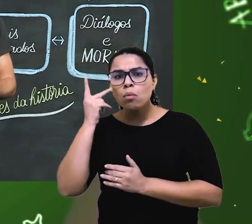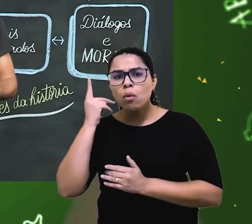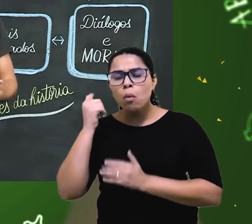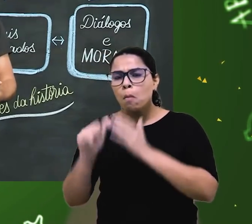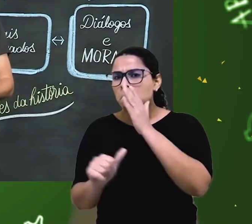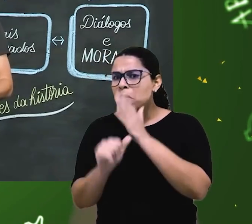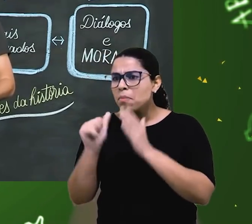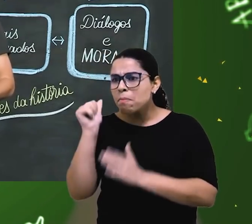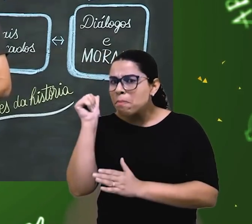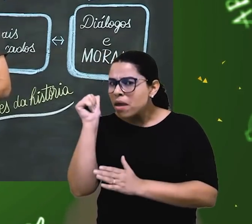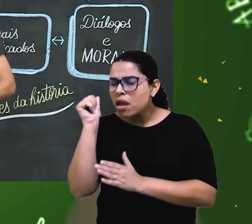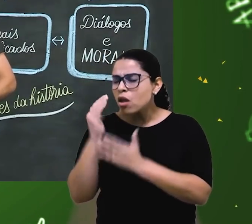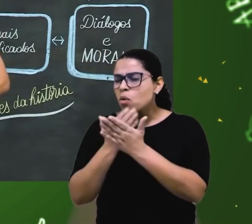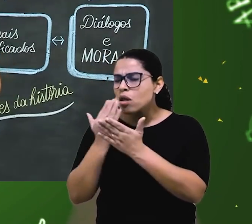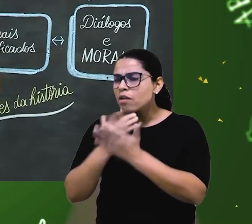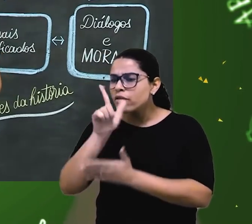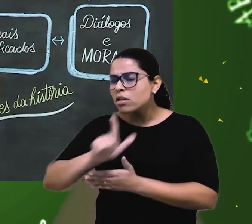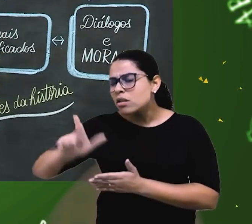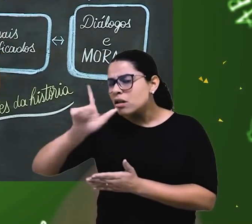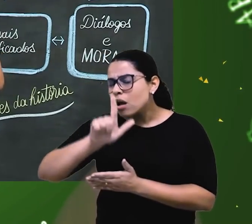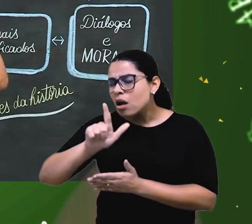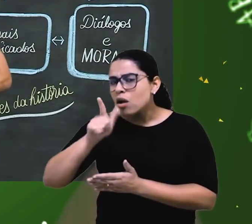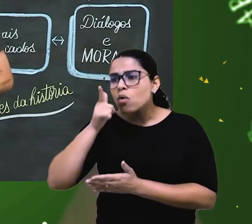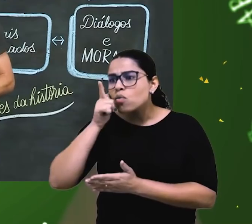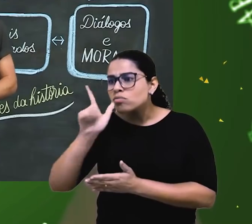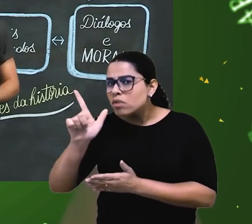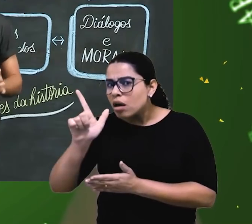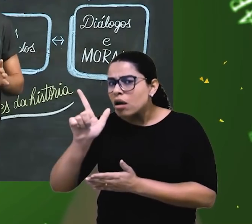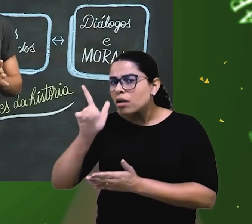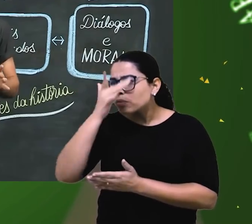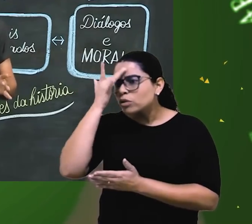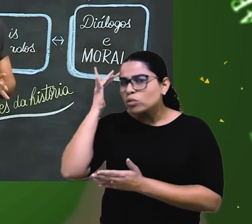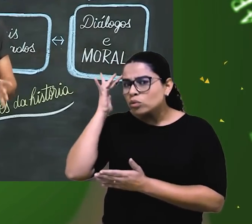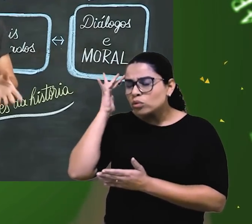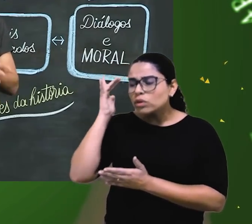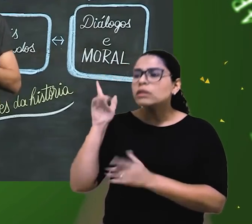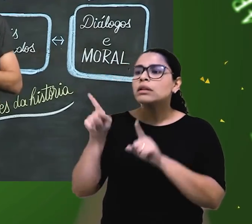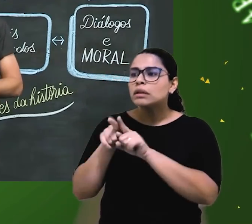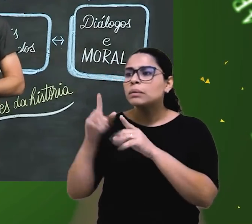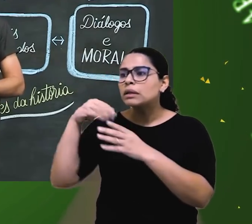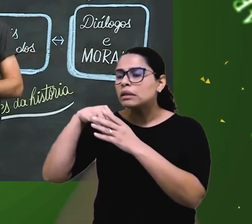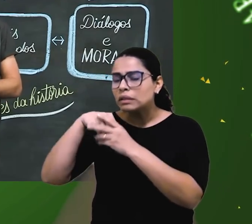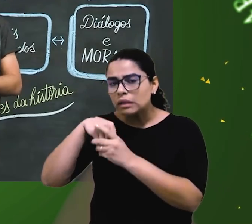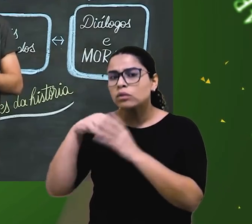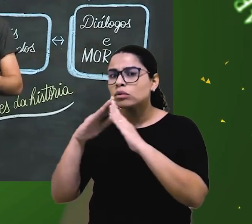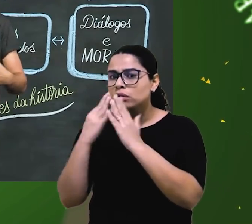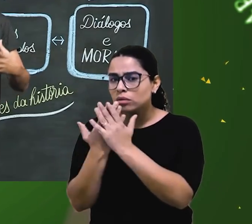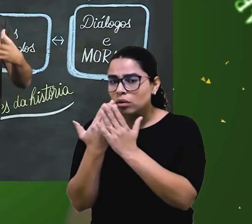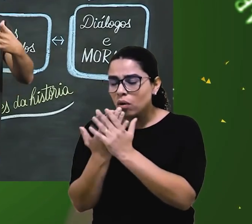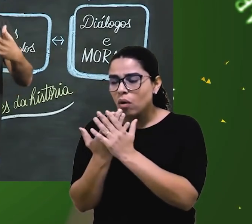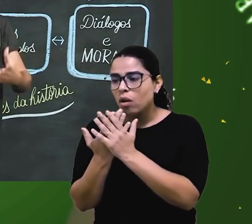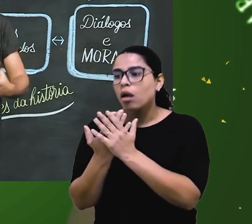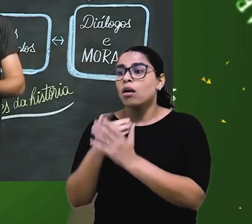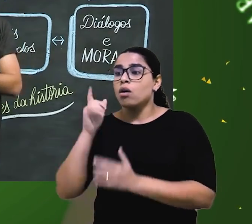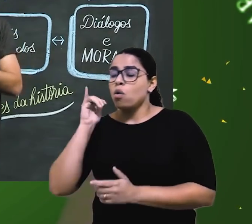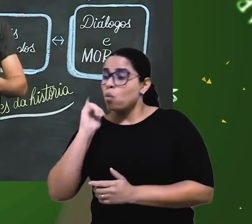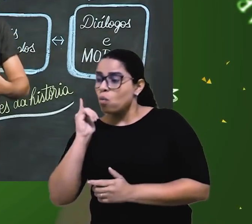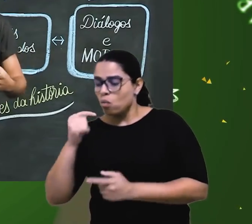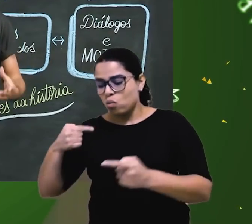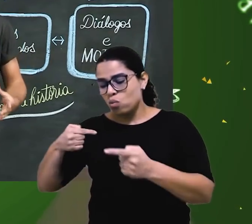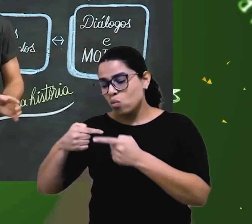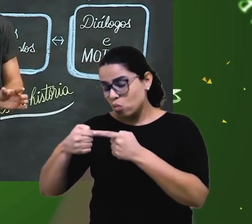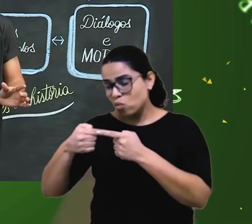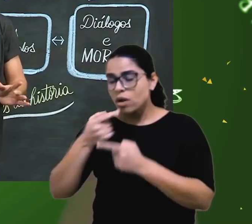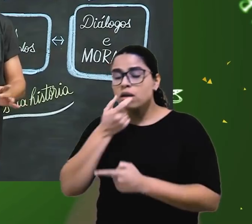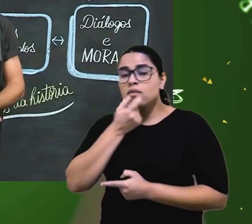primeiro acesso que as pessoas têm aos textos literários, que são os contos, que são textos curtos. Tanto é que em inglês a gente chama o conto de